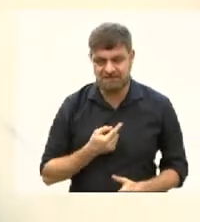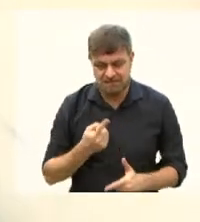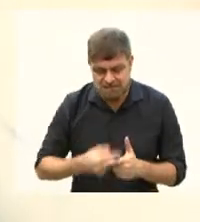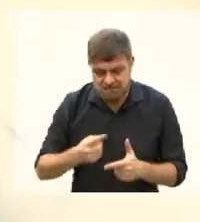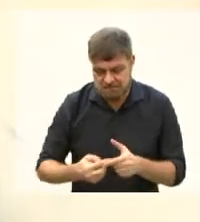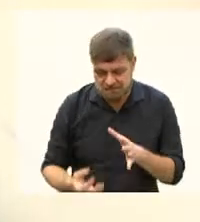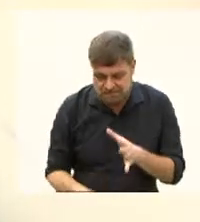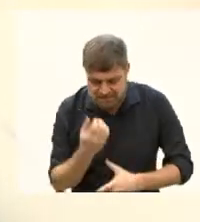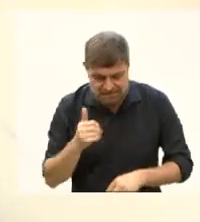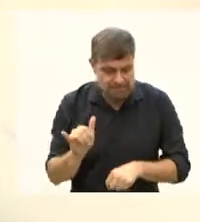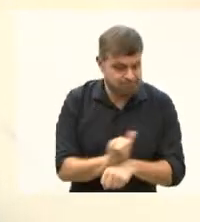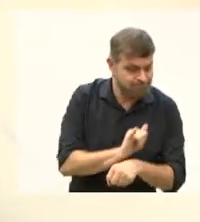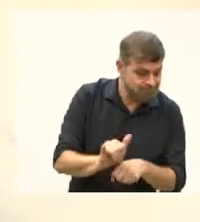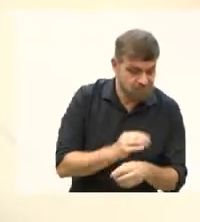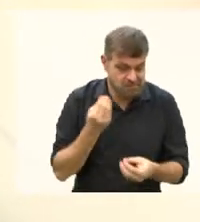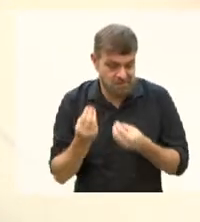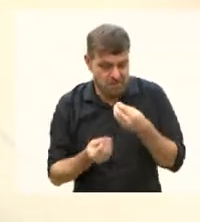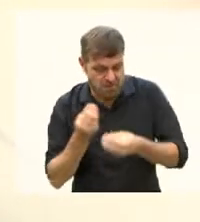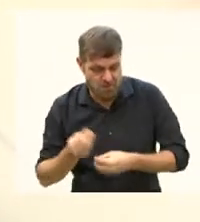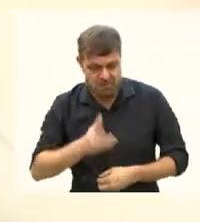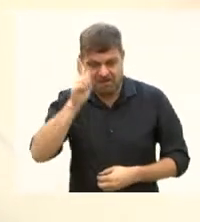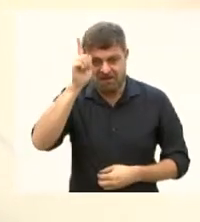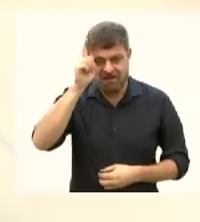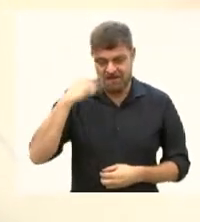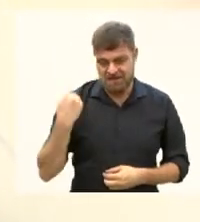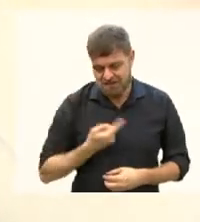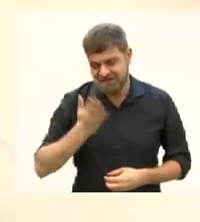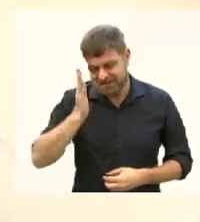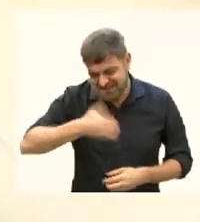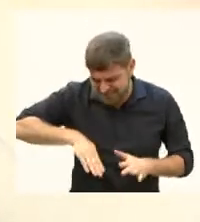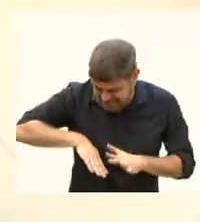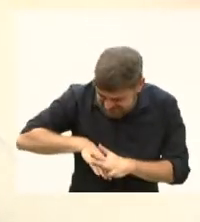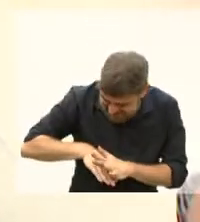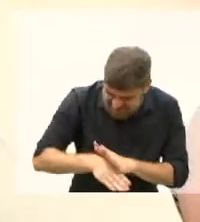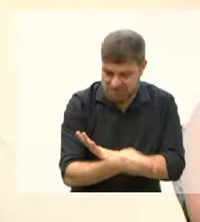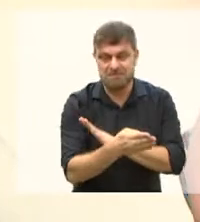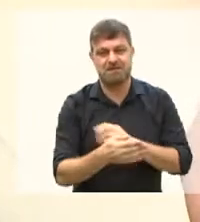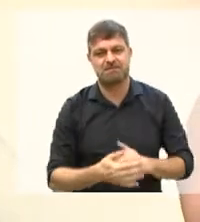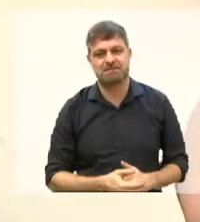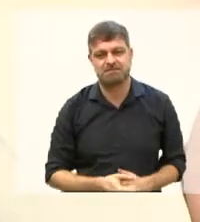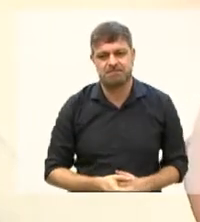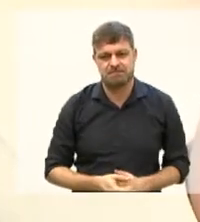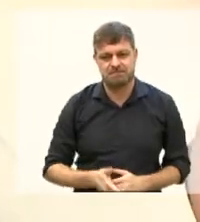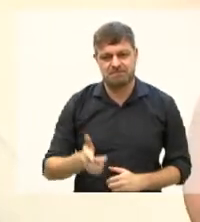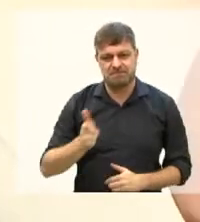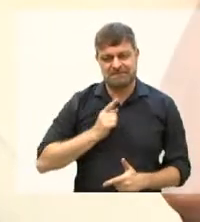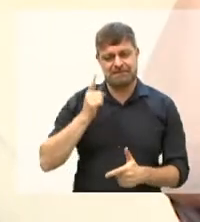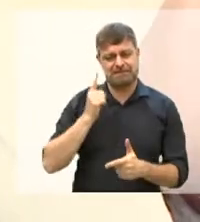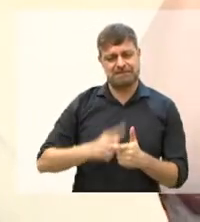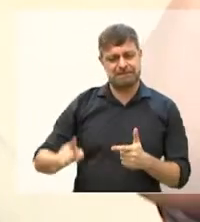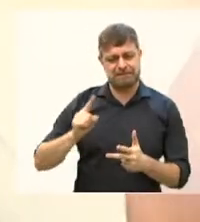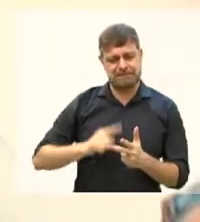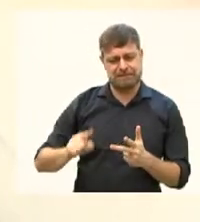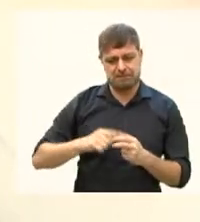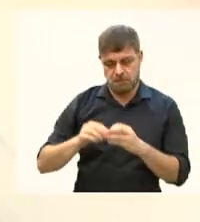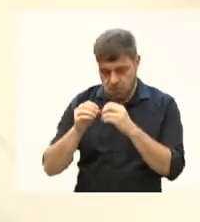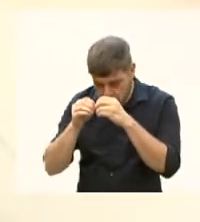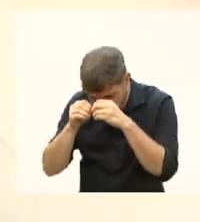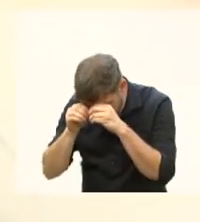que arrumar um caminho. Né? Já faz parte até da cátedra. Nós temos problemas sérios com o